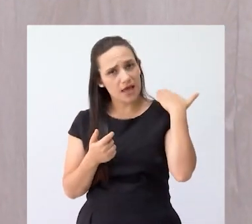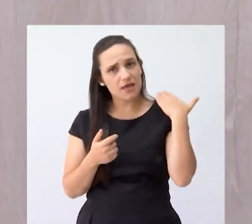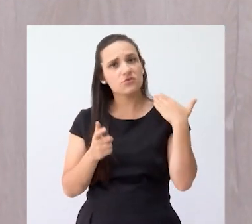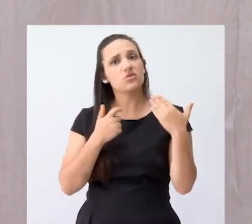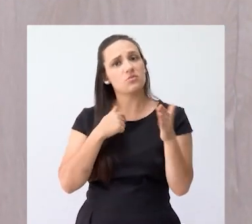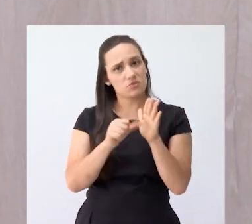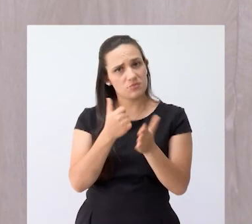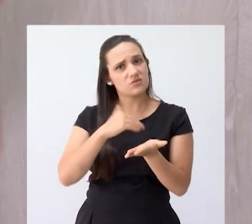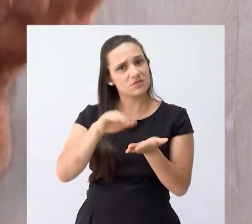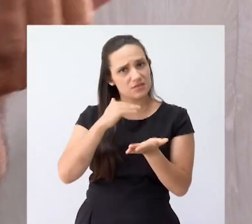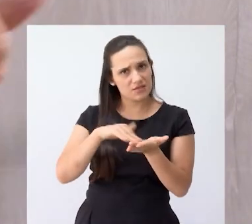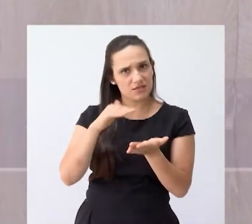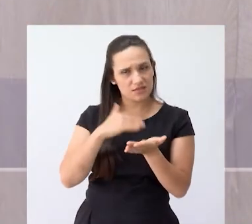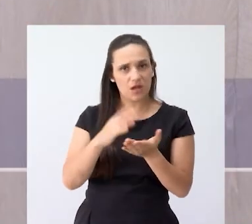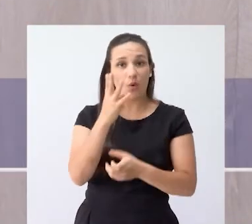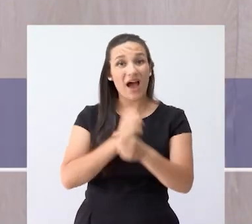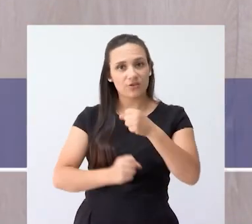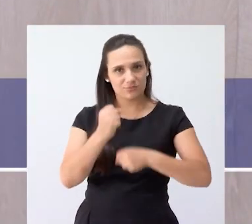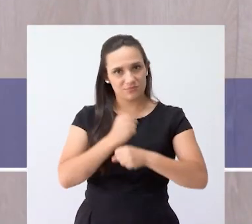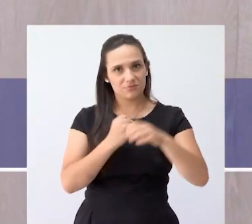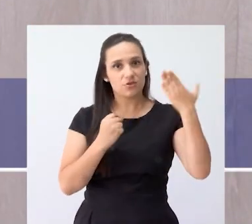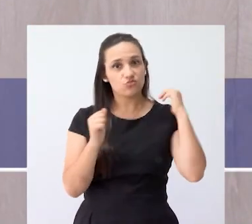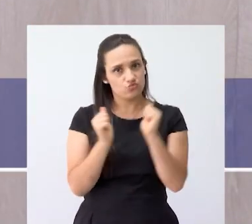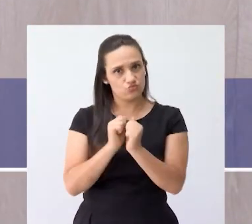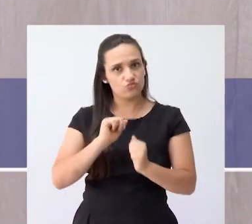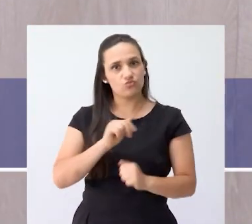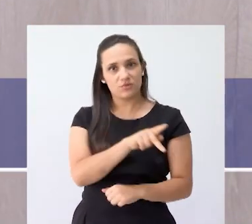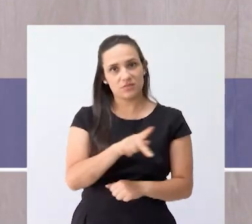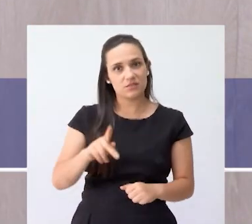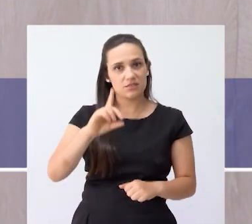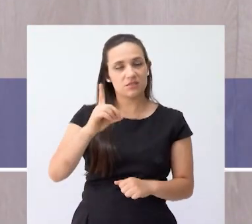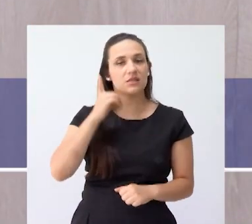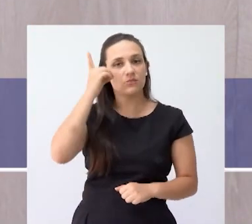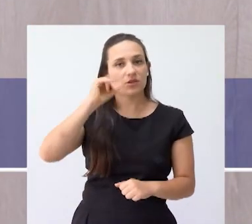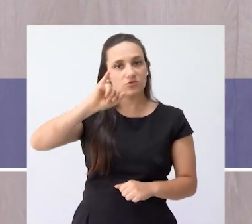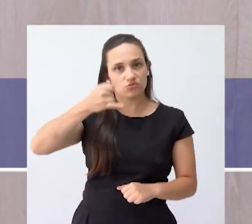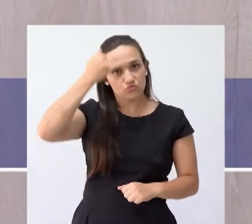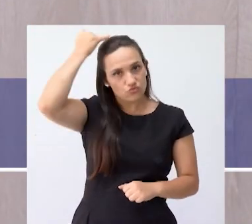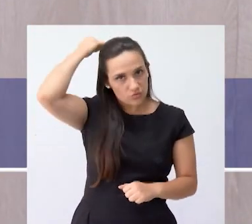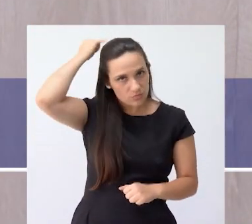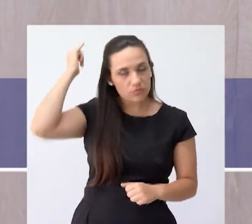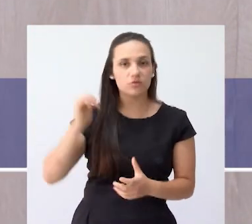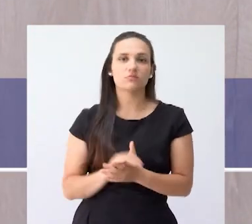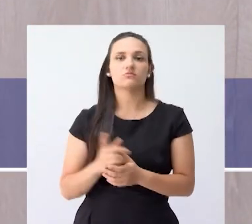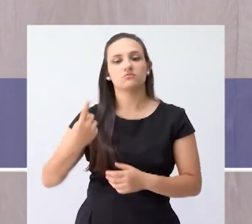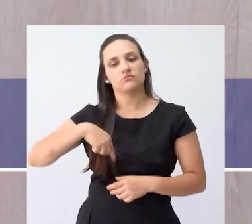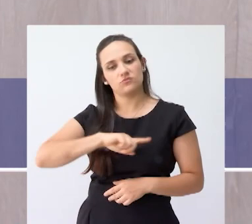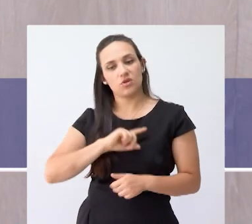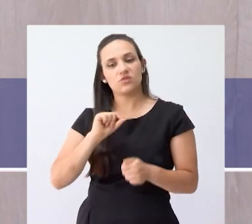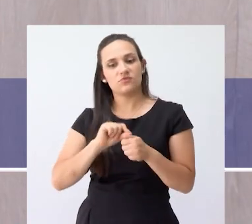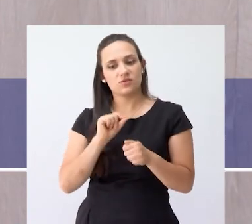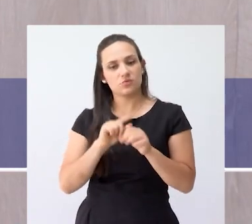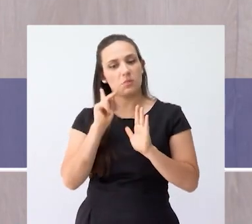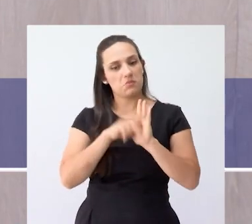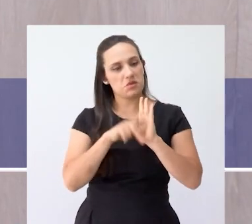secretaria na gestão passada, com o Júnior Mock, nós fizemos um planejamento de construir